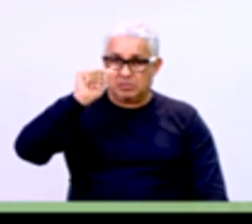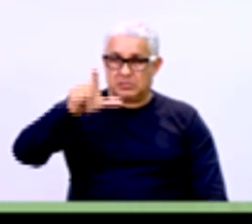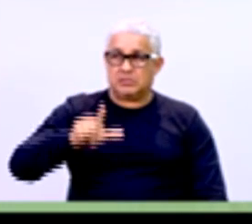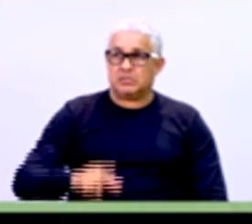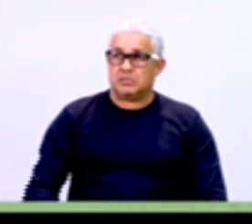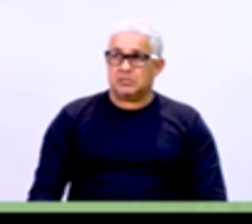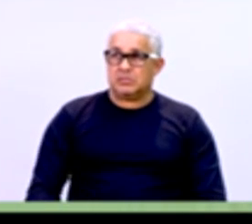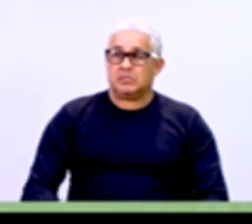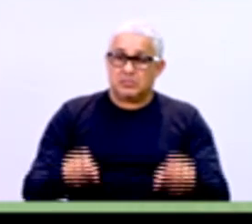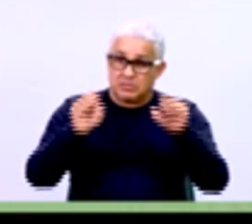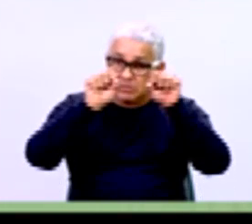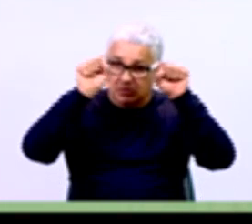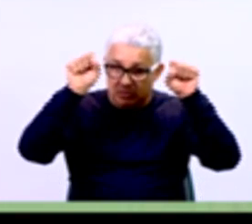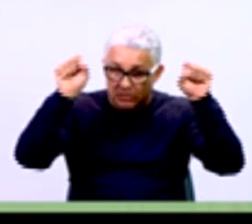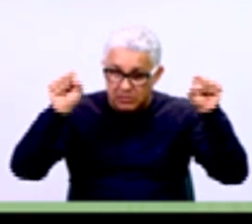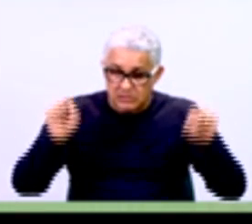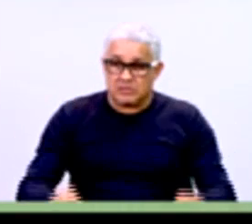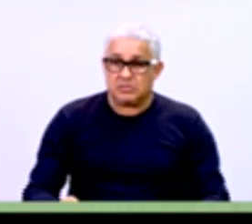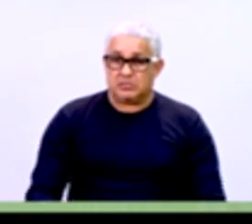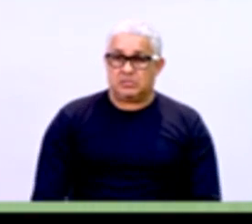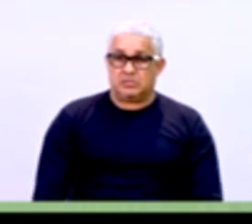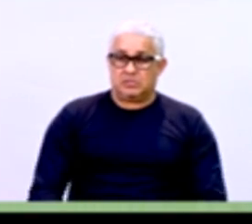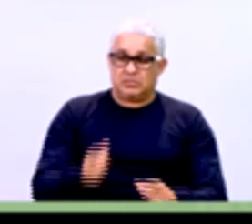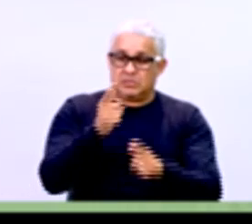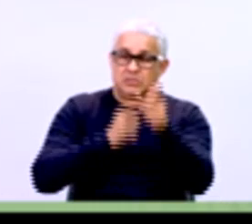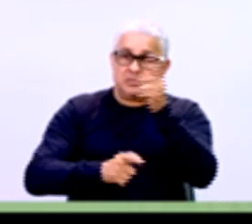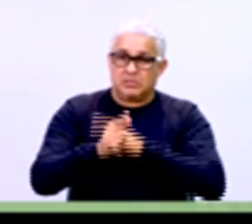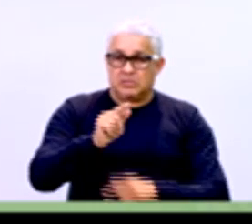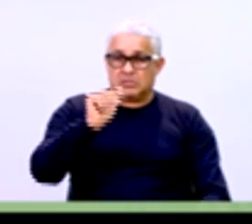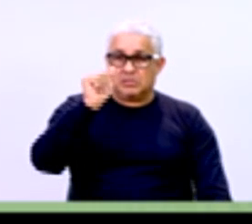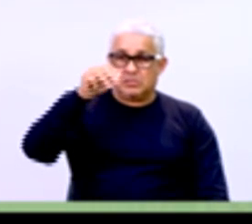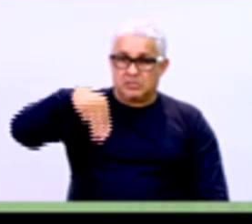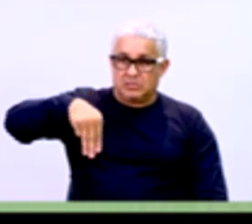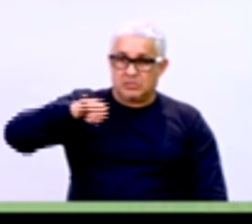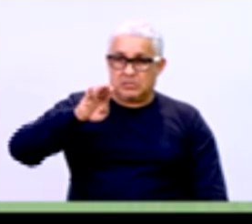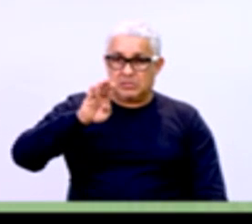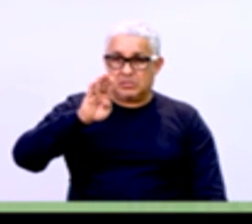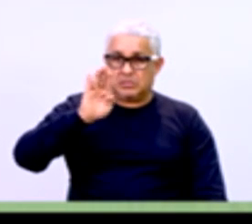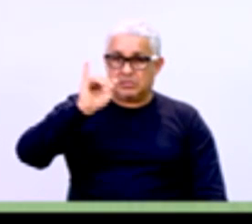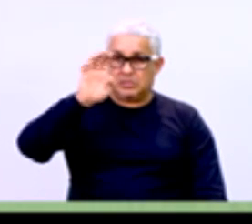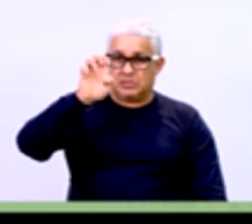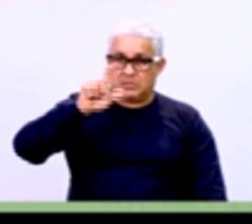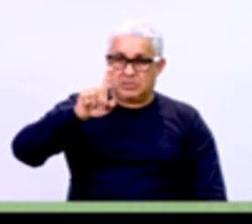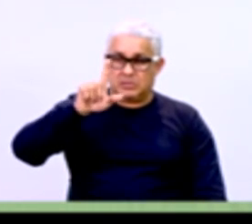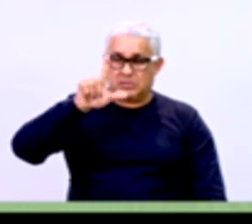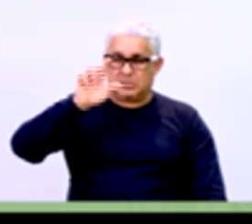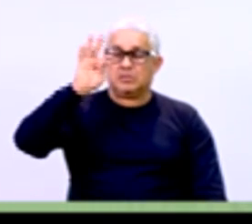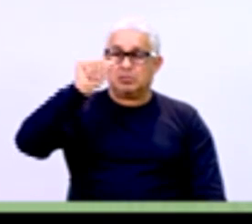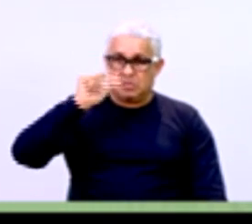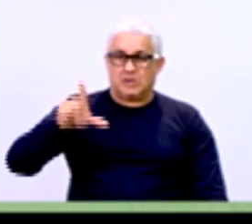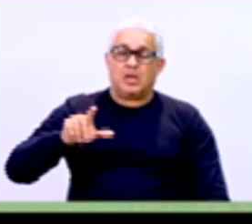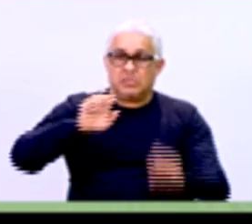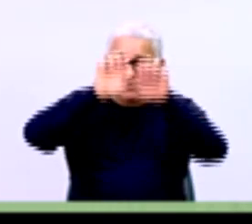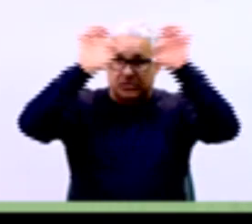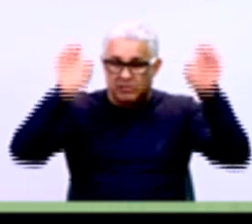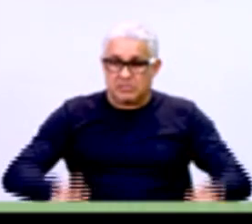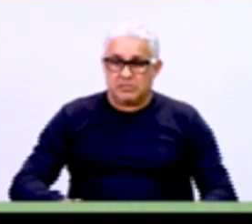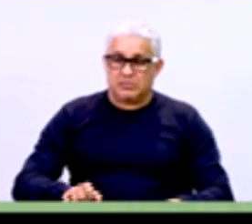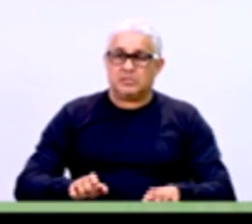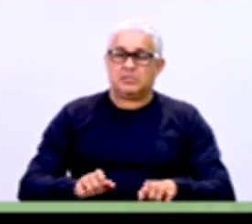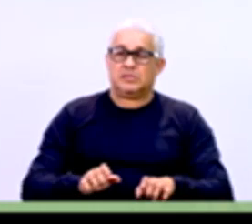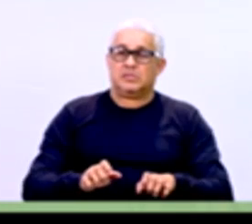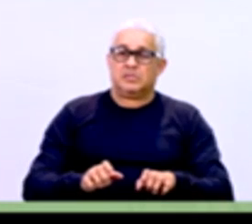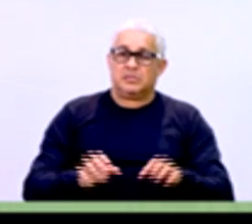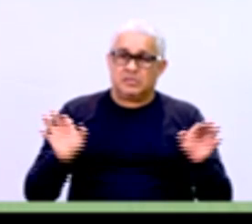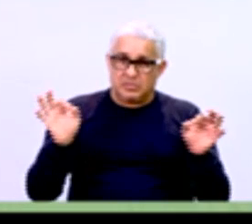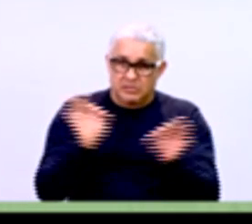Sistema de gestão ambiental é uma estrutura desenvolvida para que uma organização, vamos